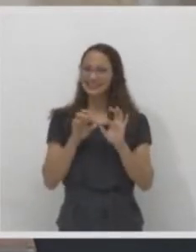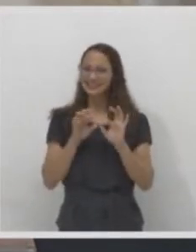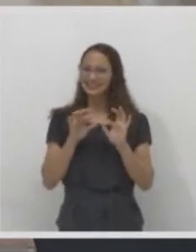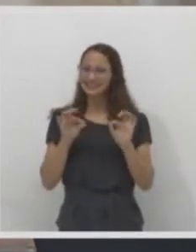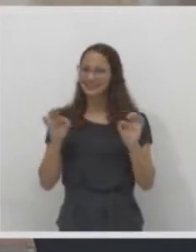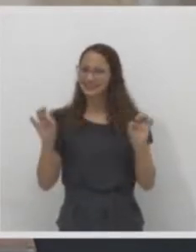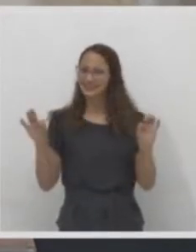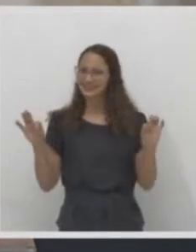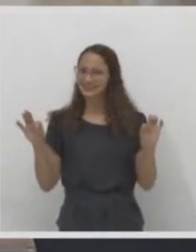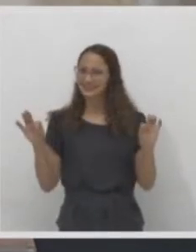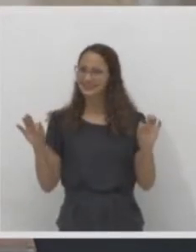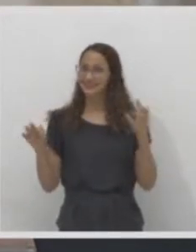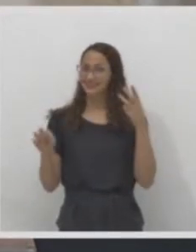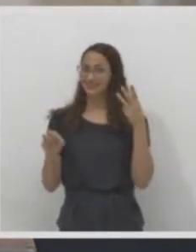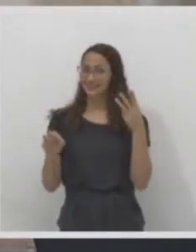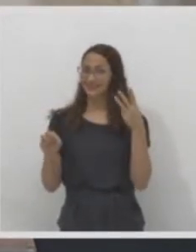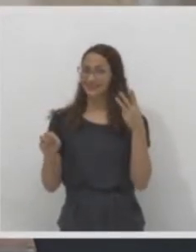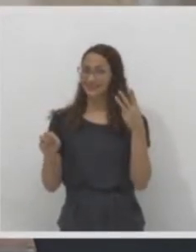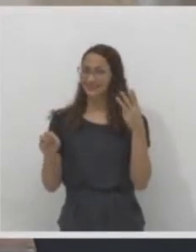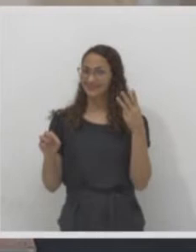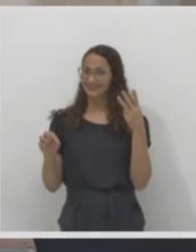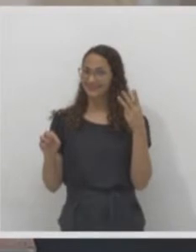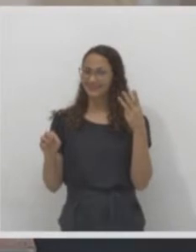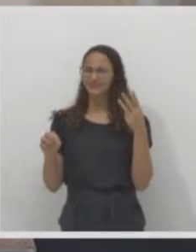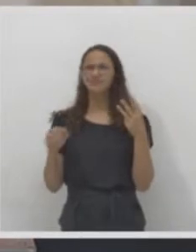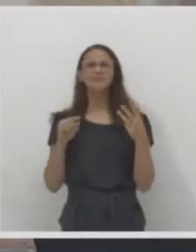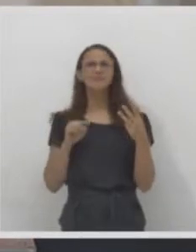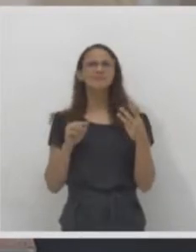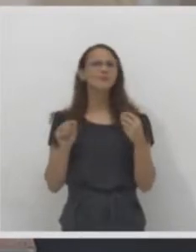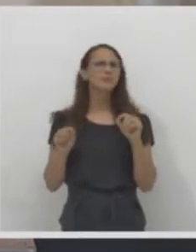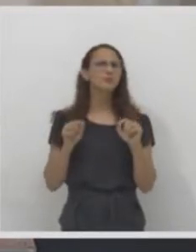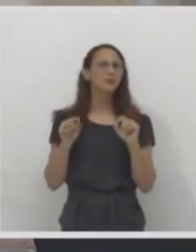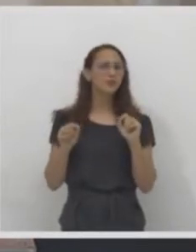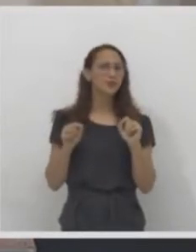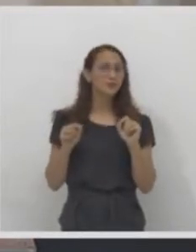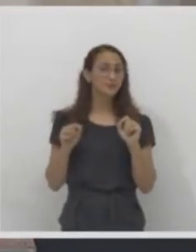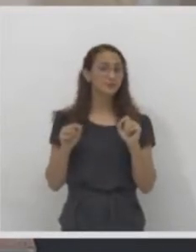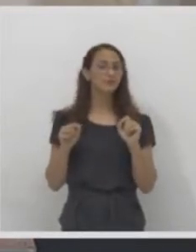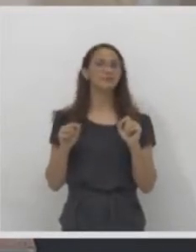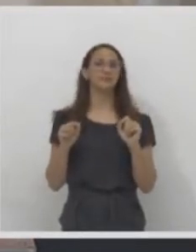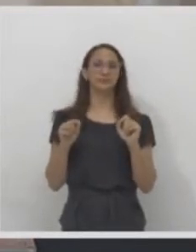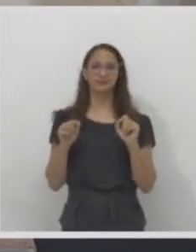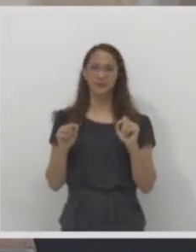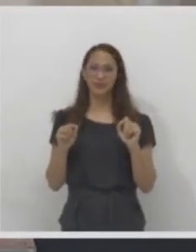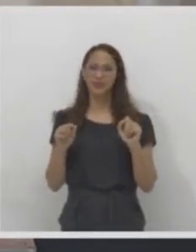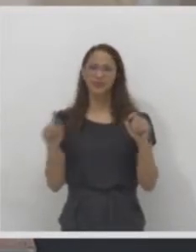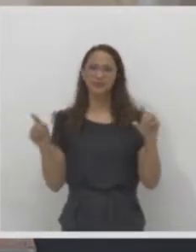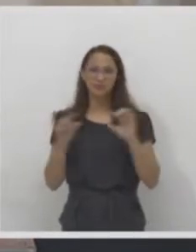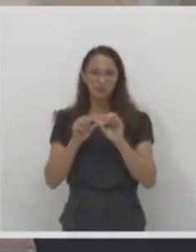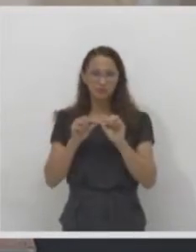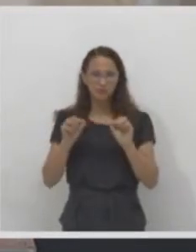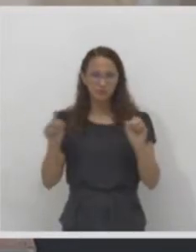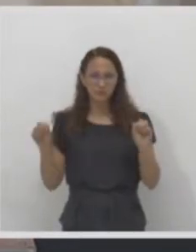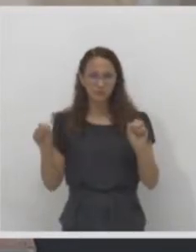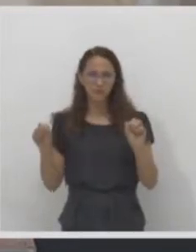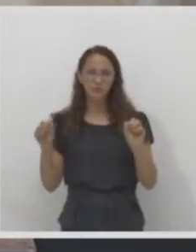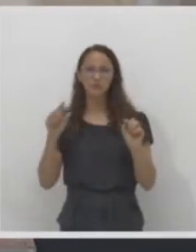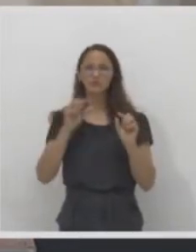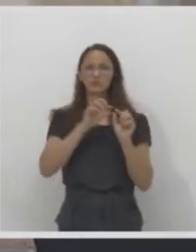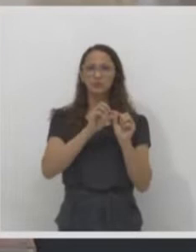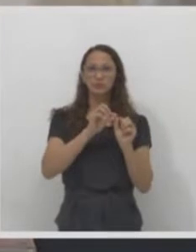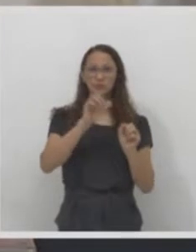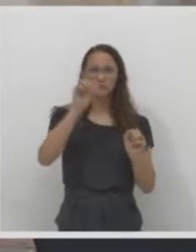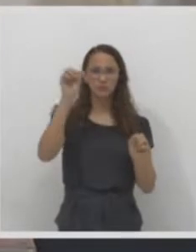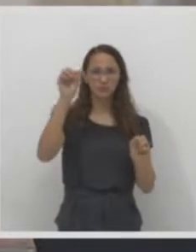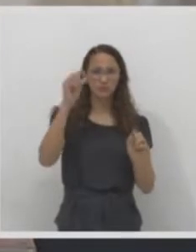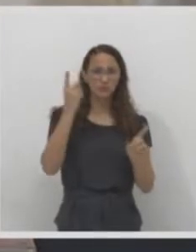retas. Esses segmentos de retas, quando eu encosto os segmentos, nós temos